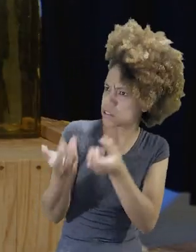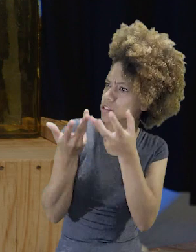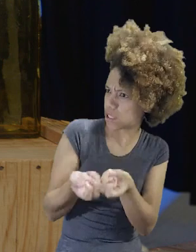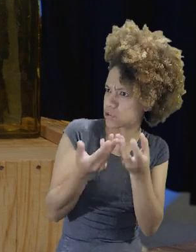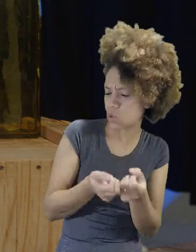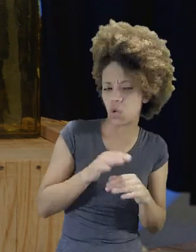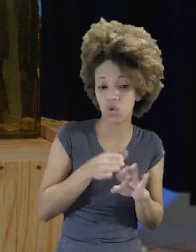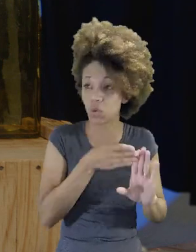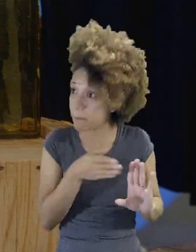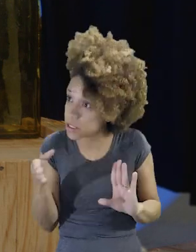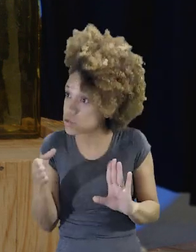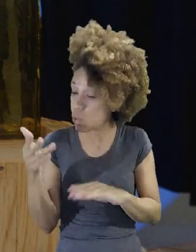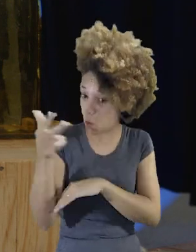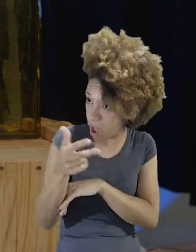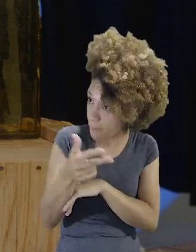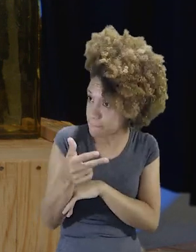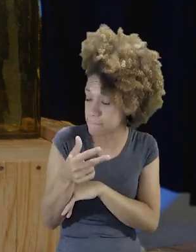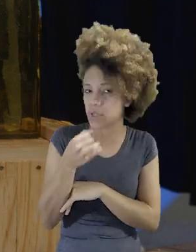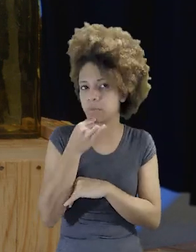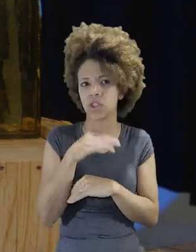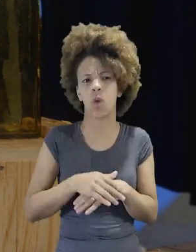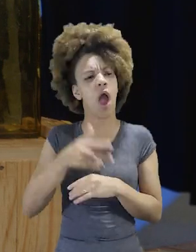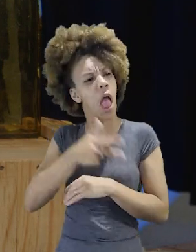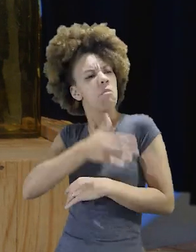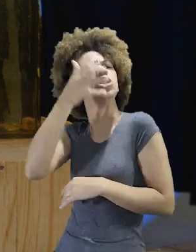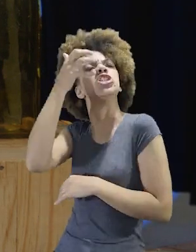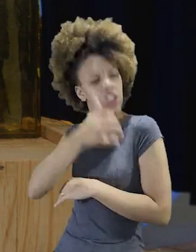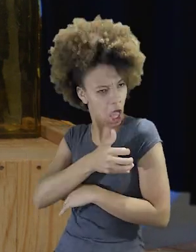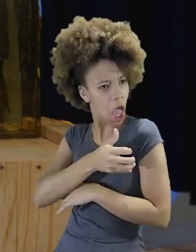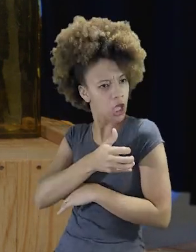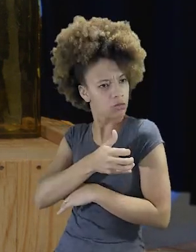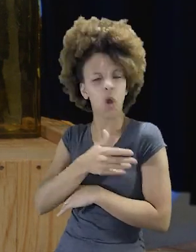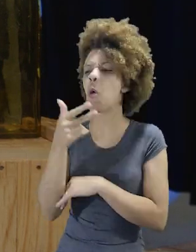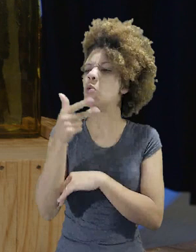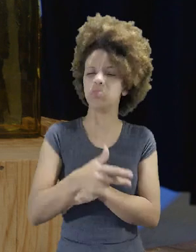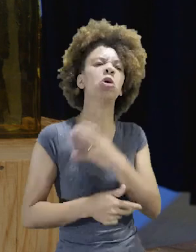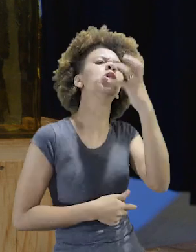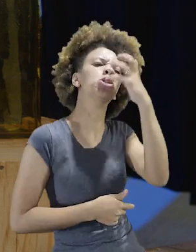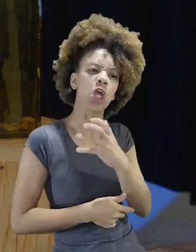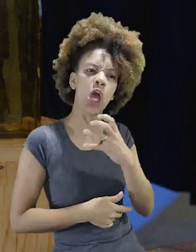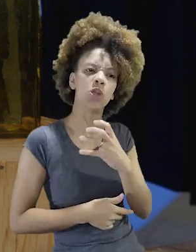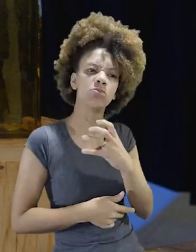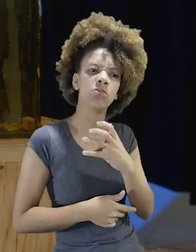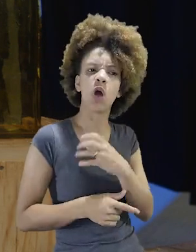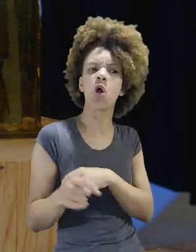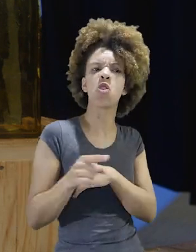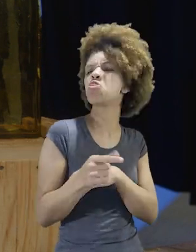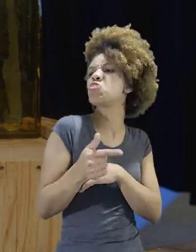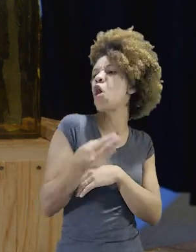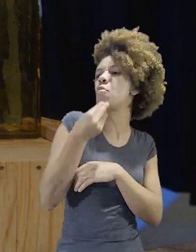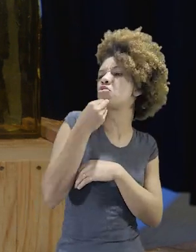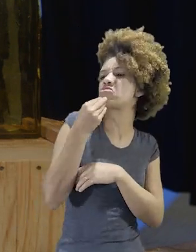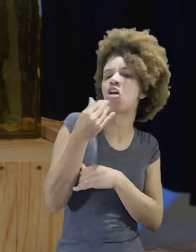abraçou isso durante um tempo o rap ficou muito tipo o rap é sério especialmente rap nacional o rap é sério não há não